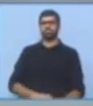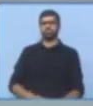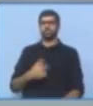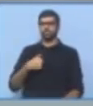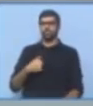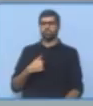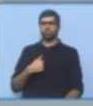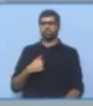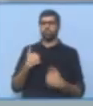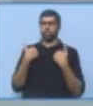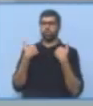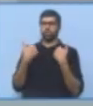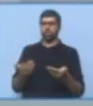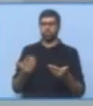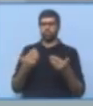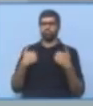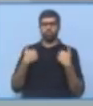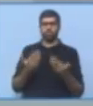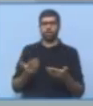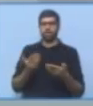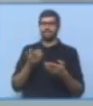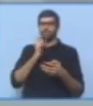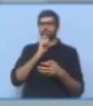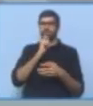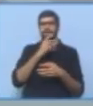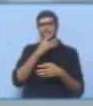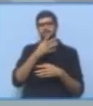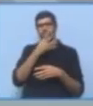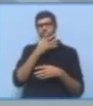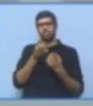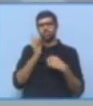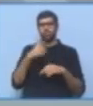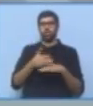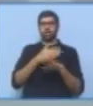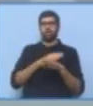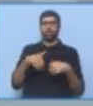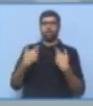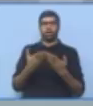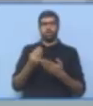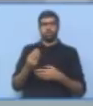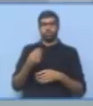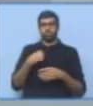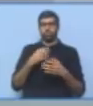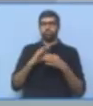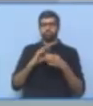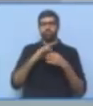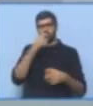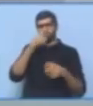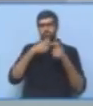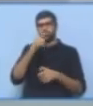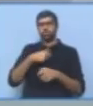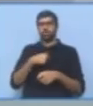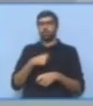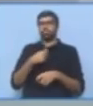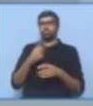Eu levo, não tanto se calhar pela palavra, porque eu já me dava muito, lá está, com pessoas completamente